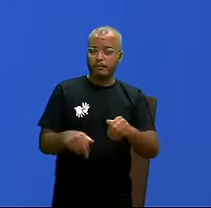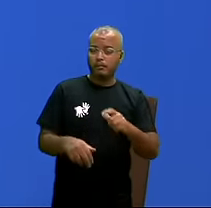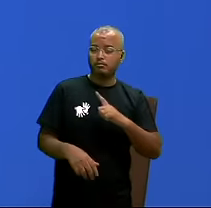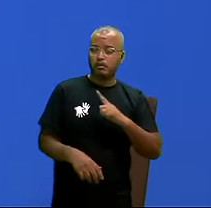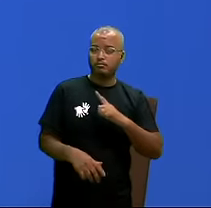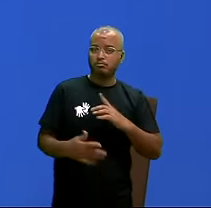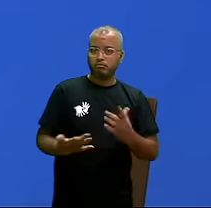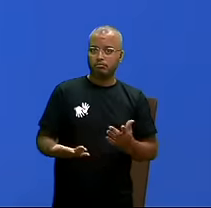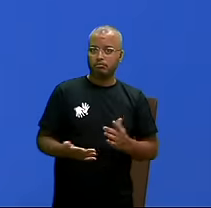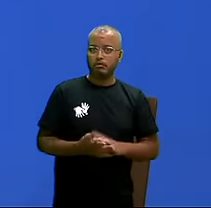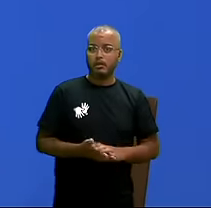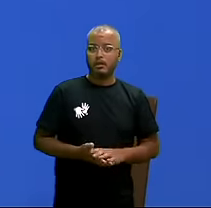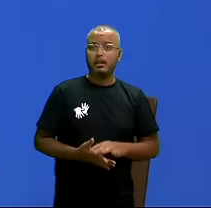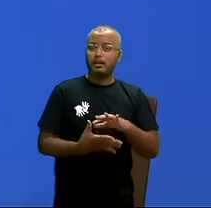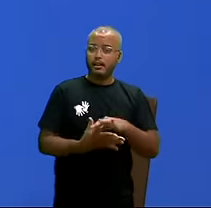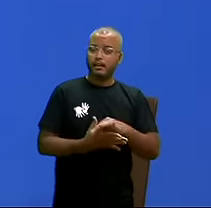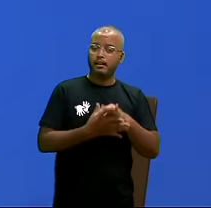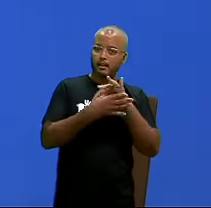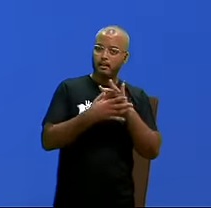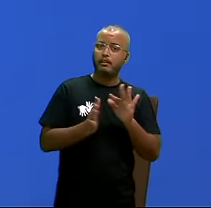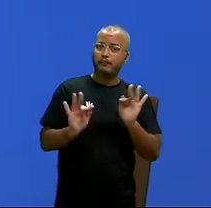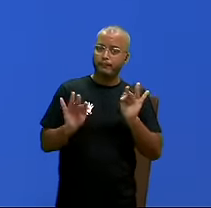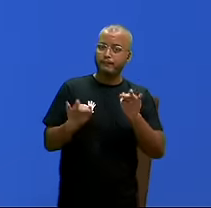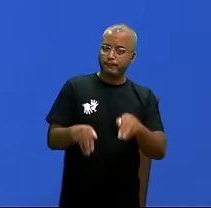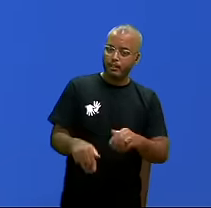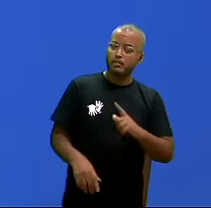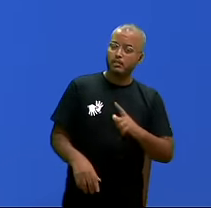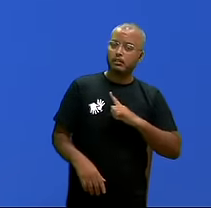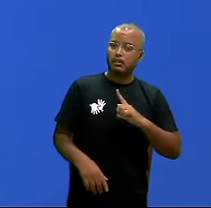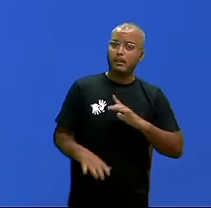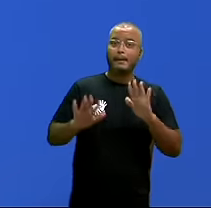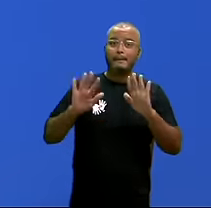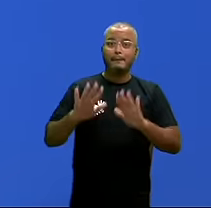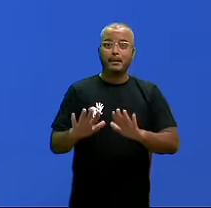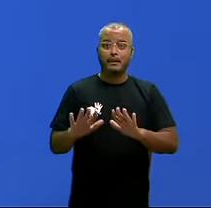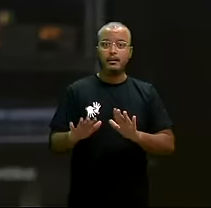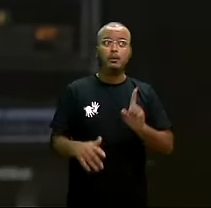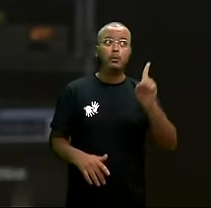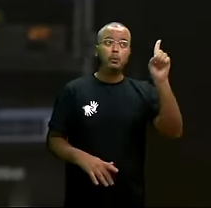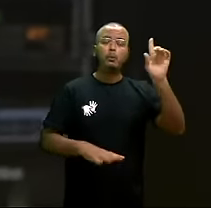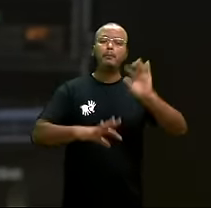passam, líderes passam. Diga assim, mas o plano de Deus não.